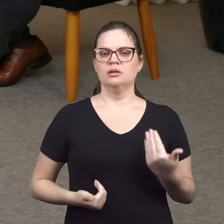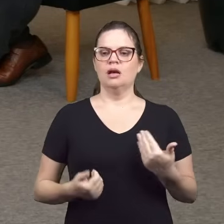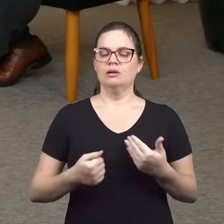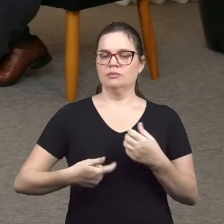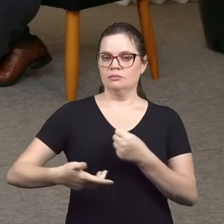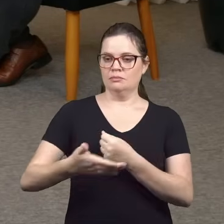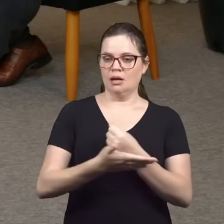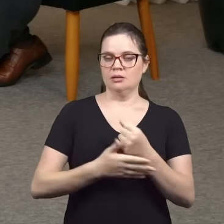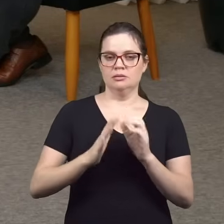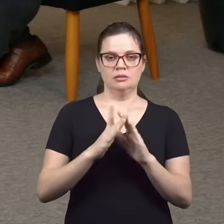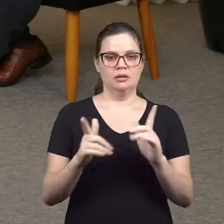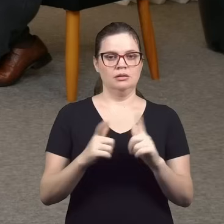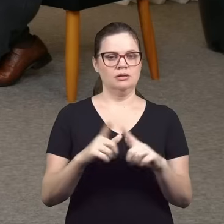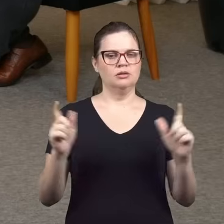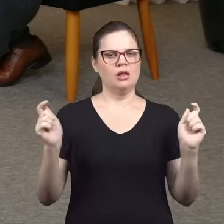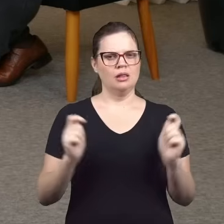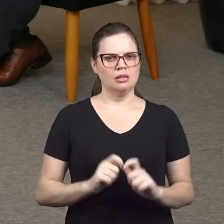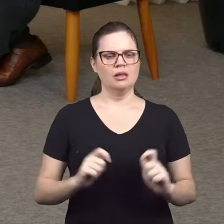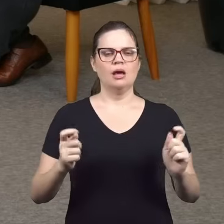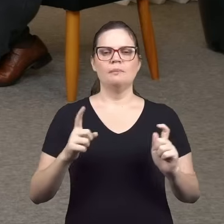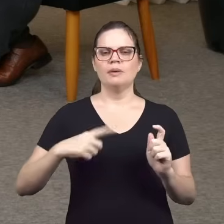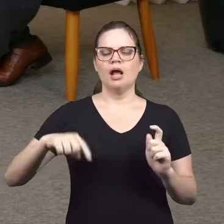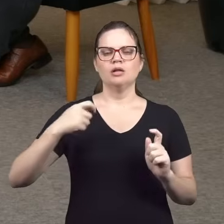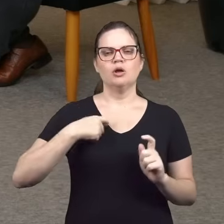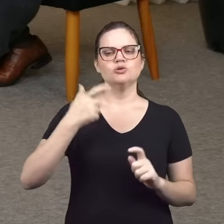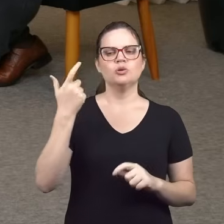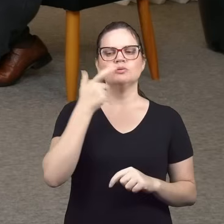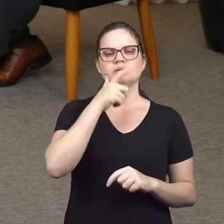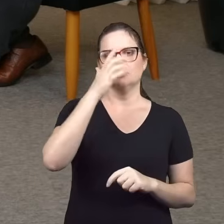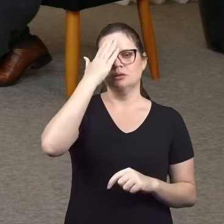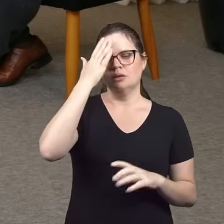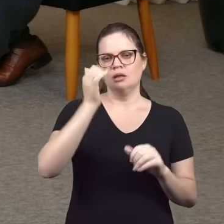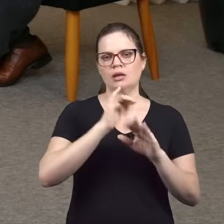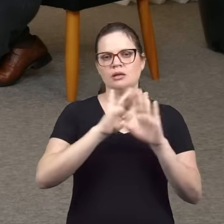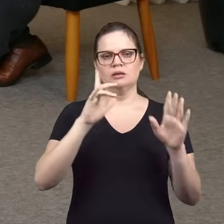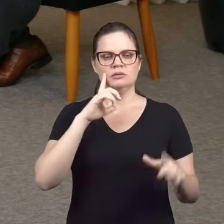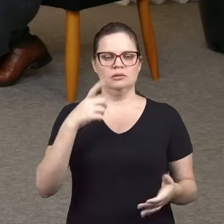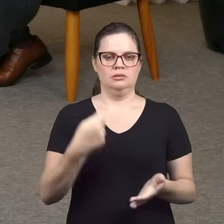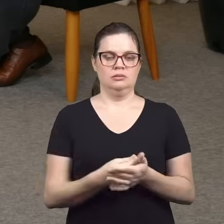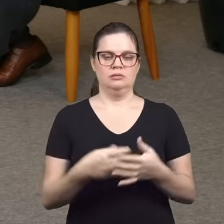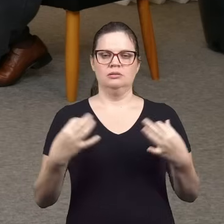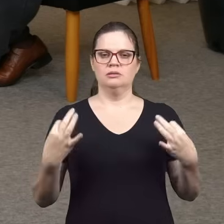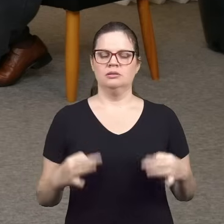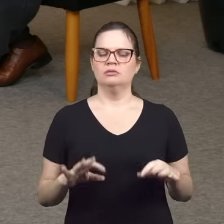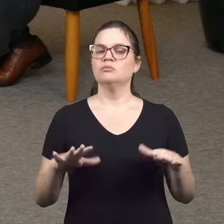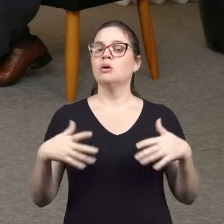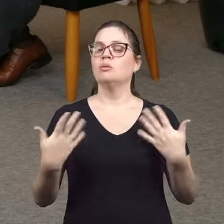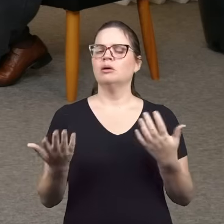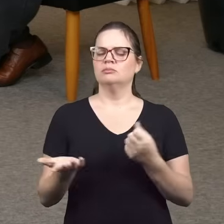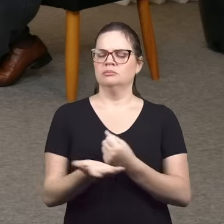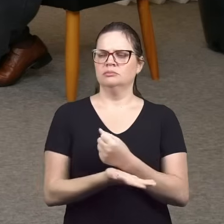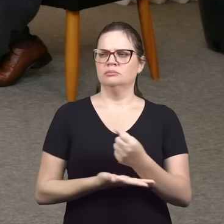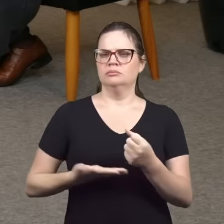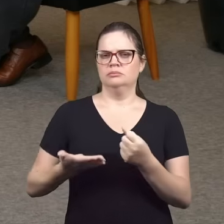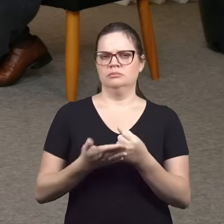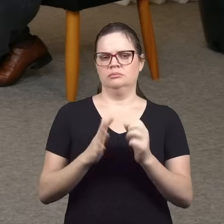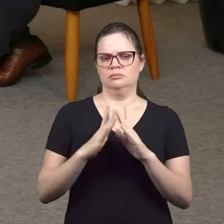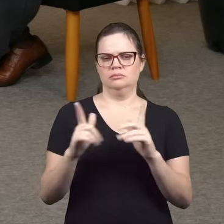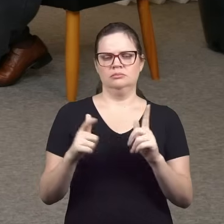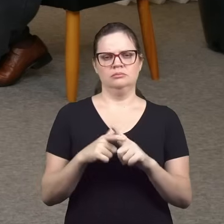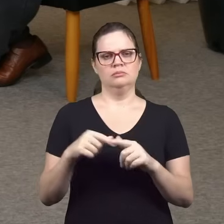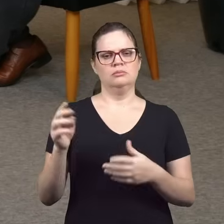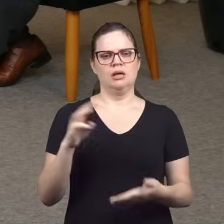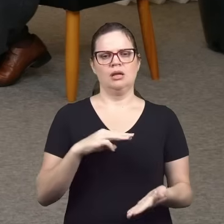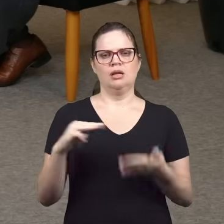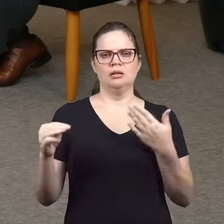exemplos, para fazer as boas escolhas, não é verdade? Qual é a base que a Igreja Cristã Maranata deu a vocês,